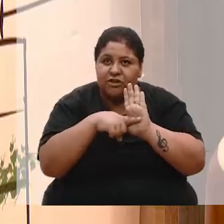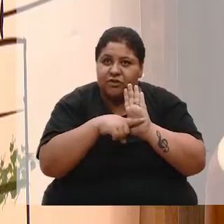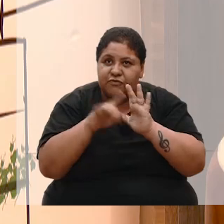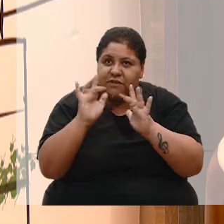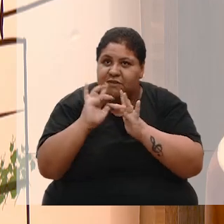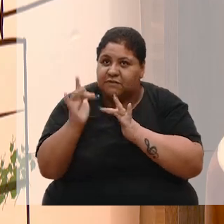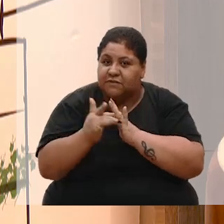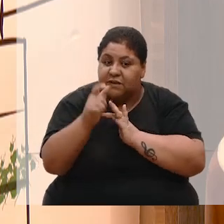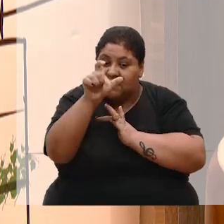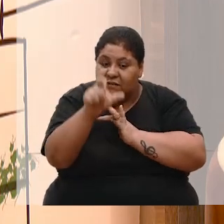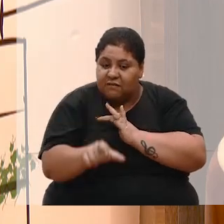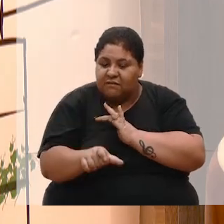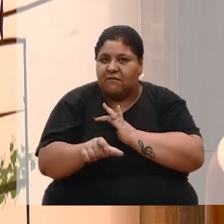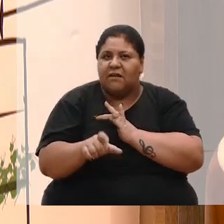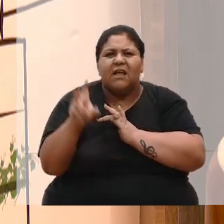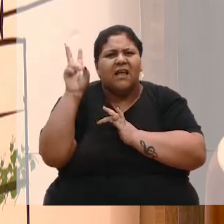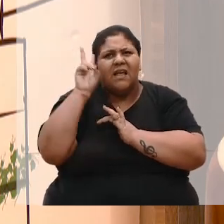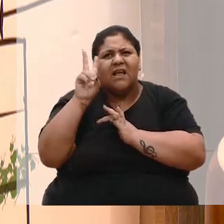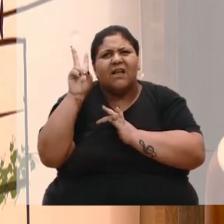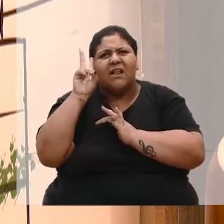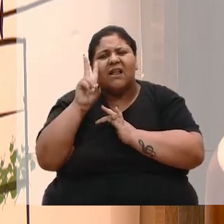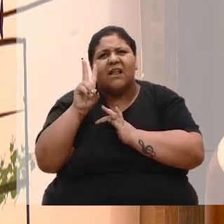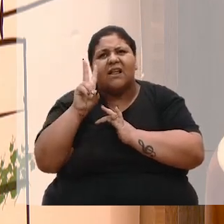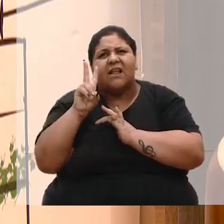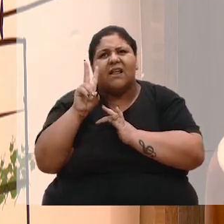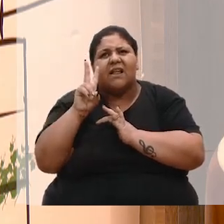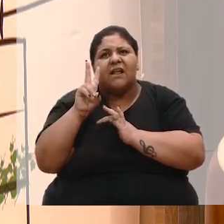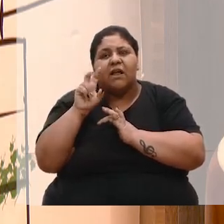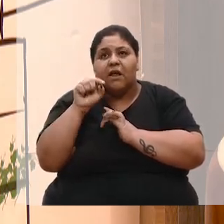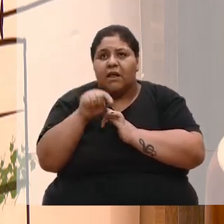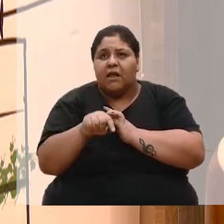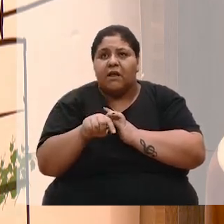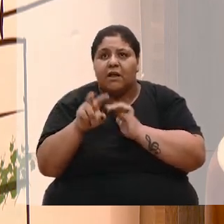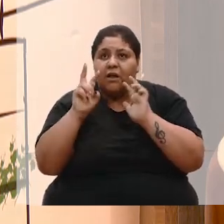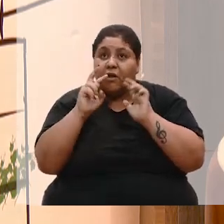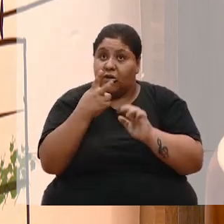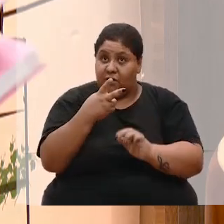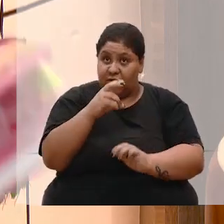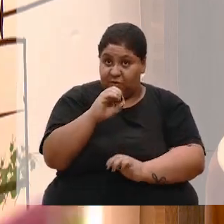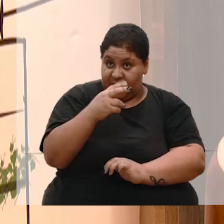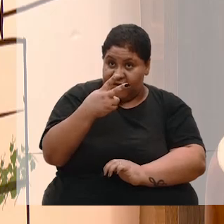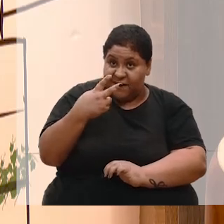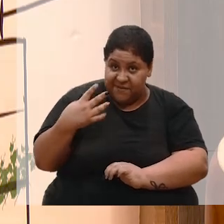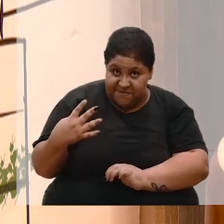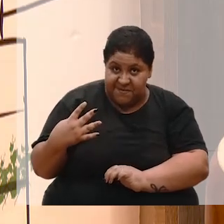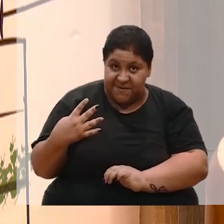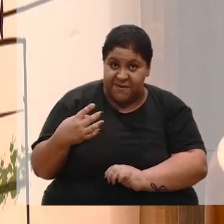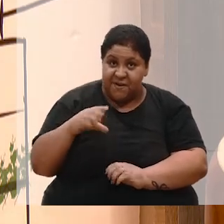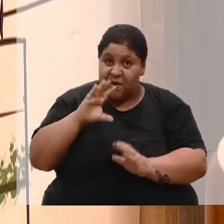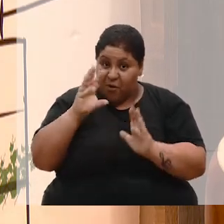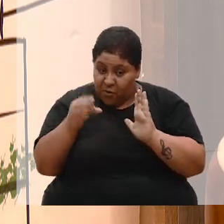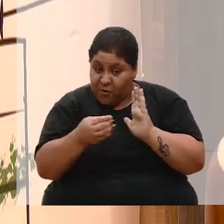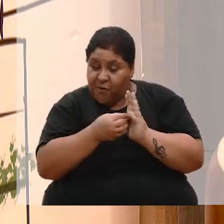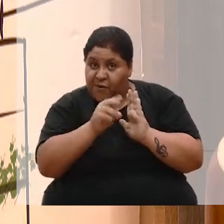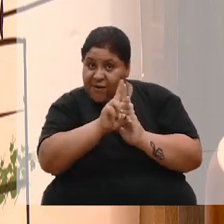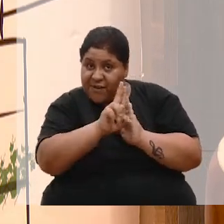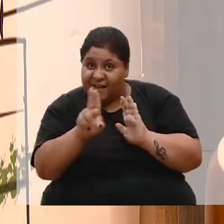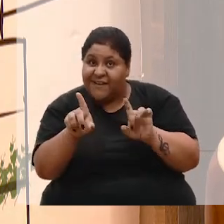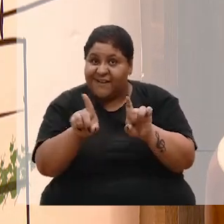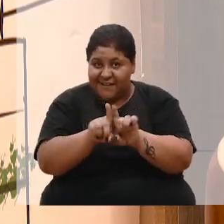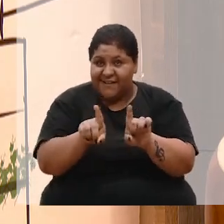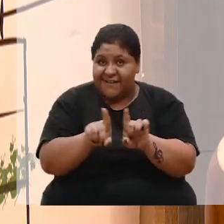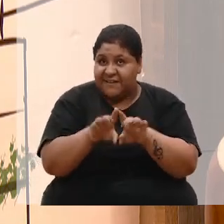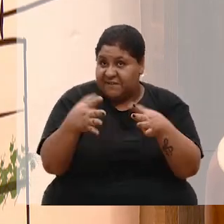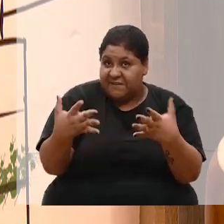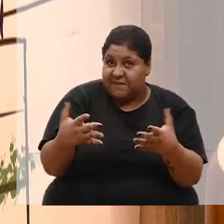essas pessoas, e eu lembro de um comentário que eu fiz ainda, eu disse, olha, em 2024, coloca o teu nome também,